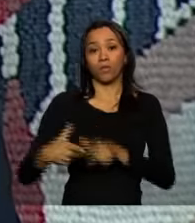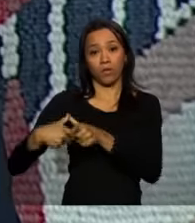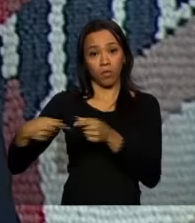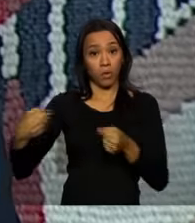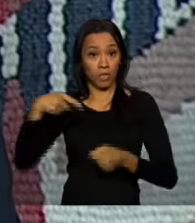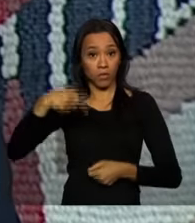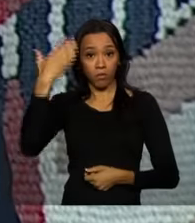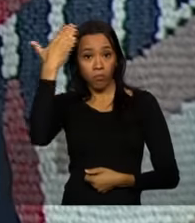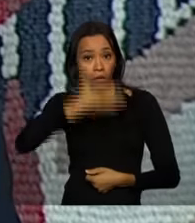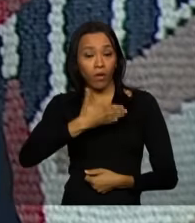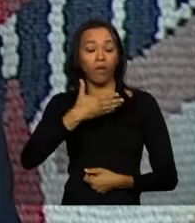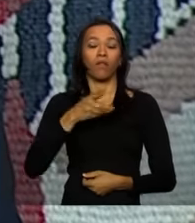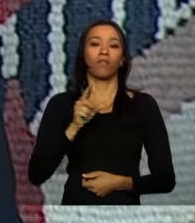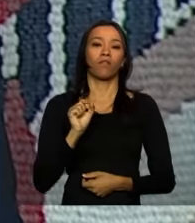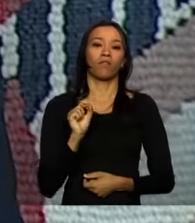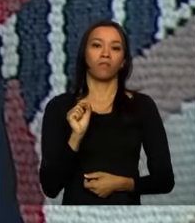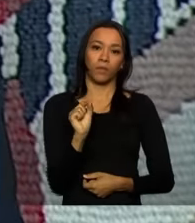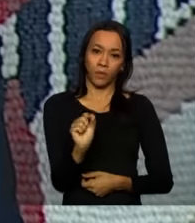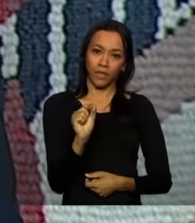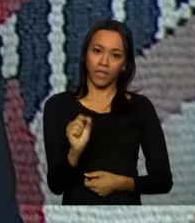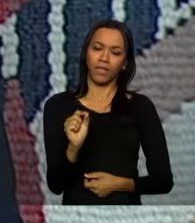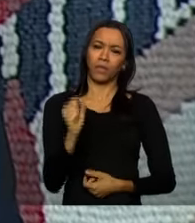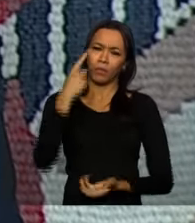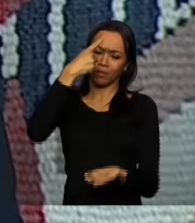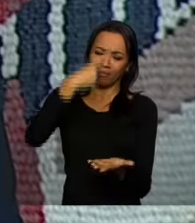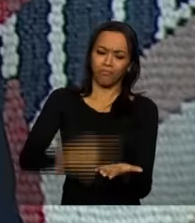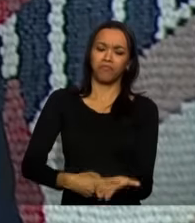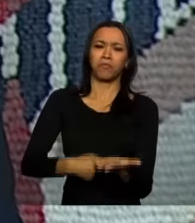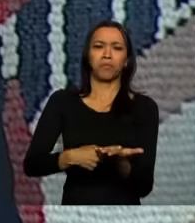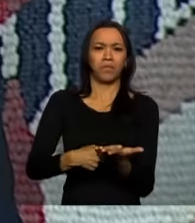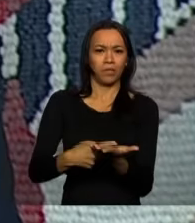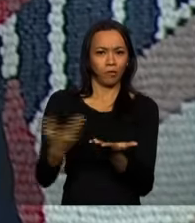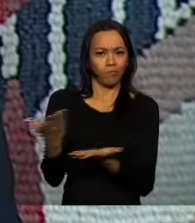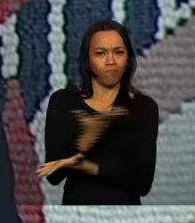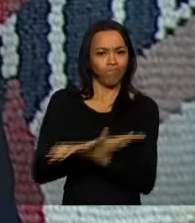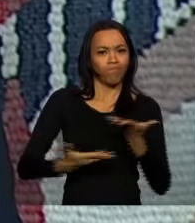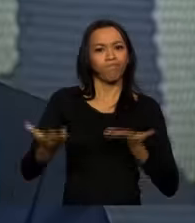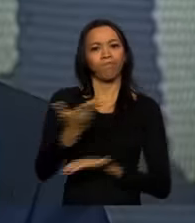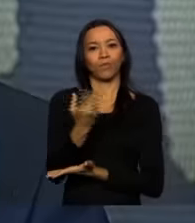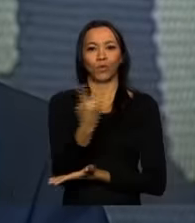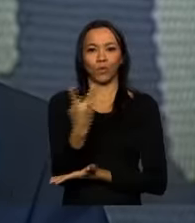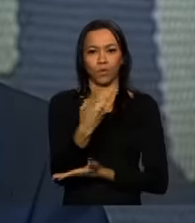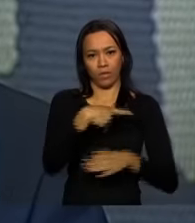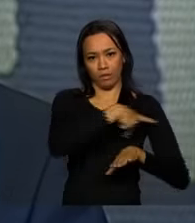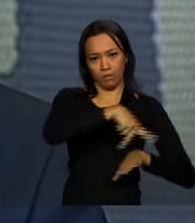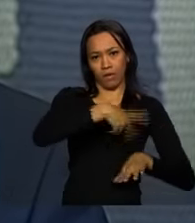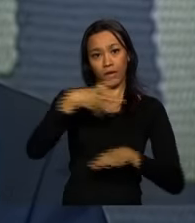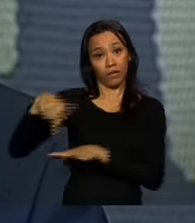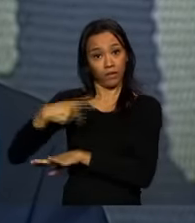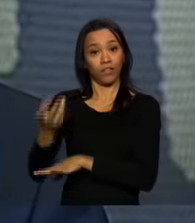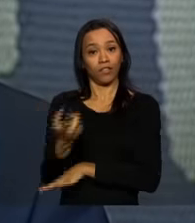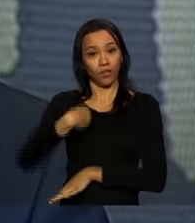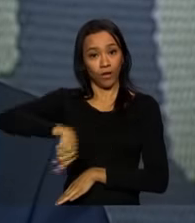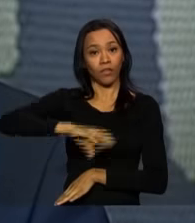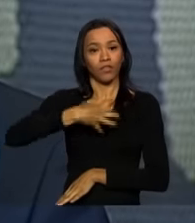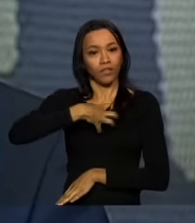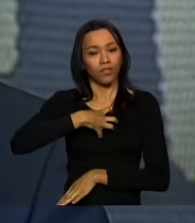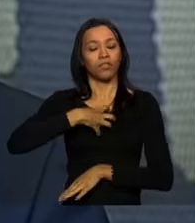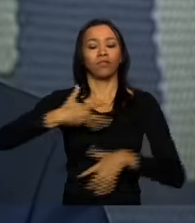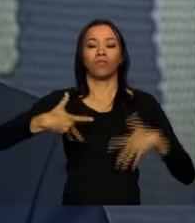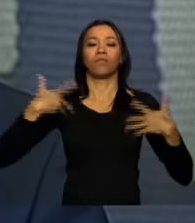demonstra a profundidade dos laços que unem os nossos dois países, o que é motivo de imensa alegria.